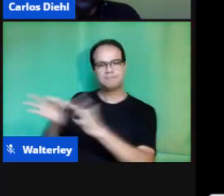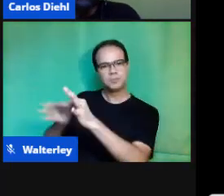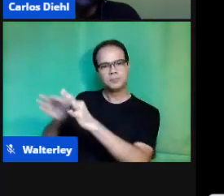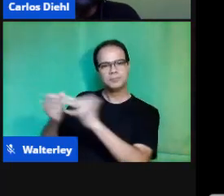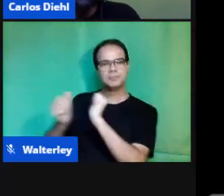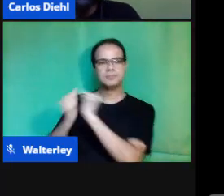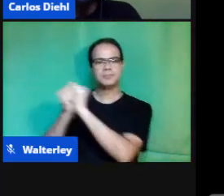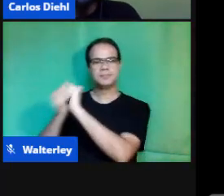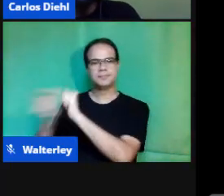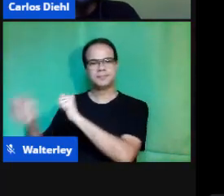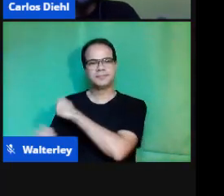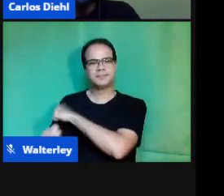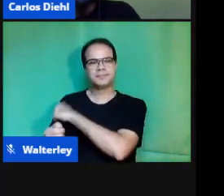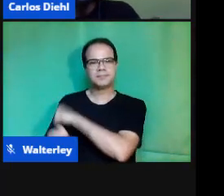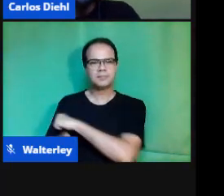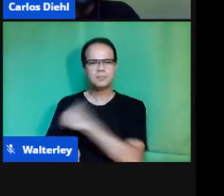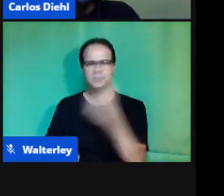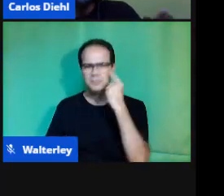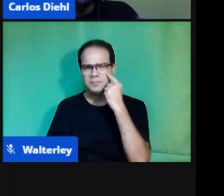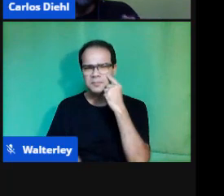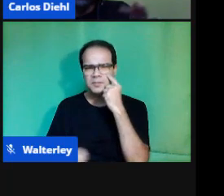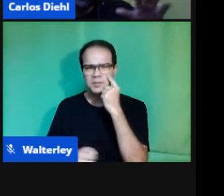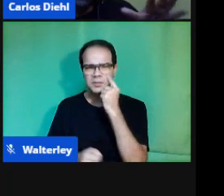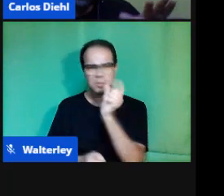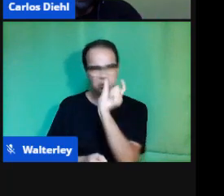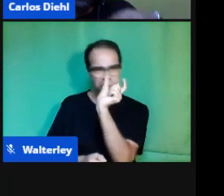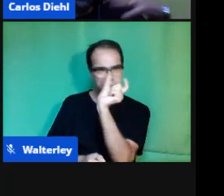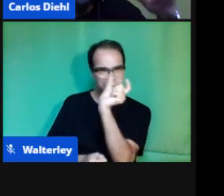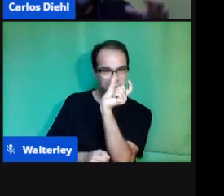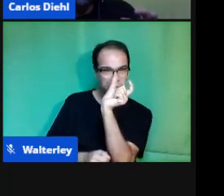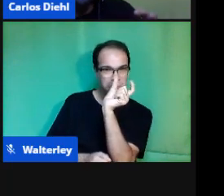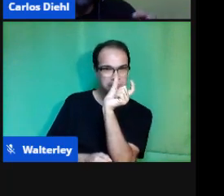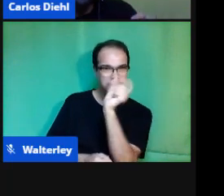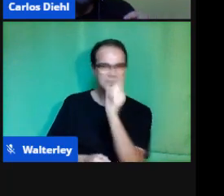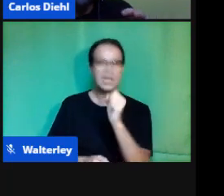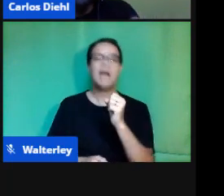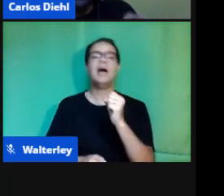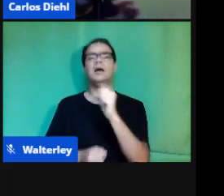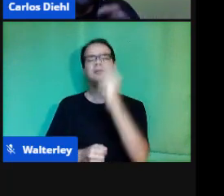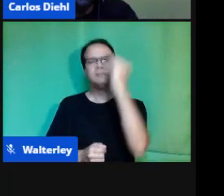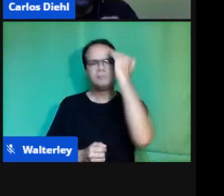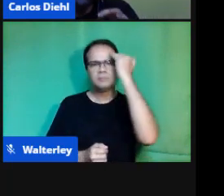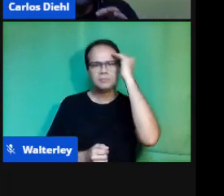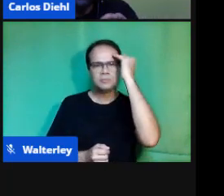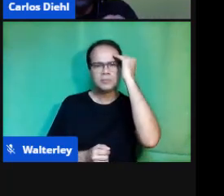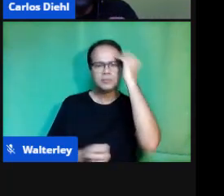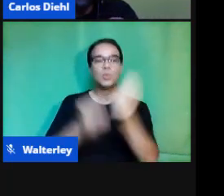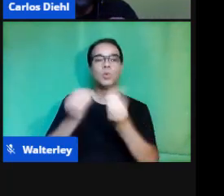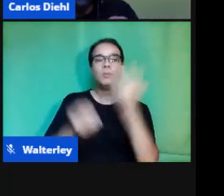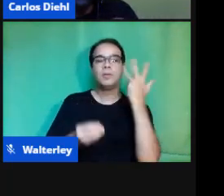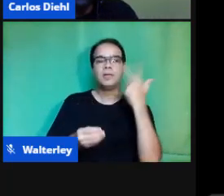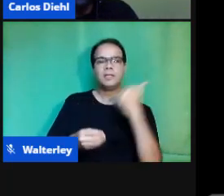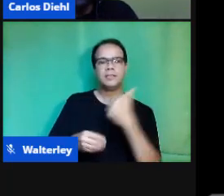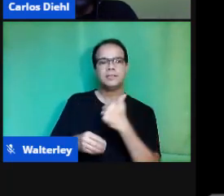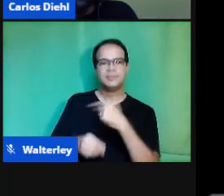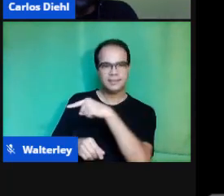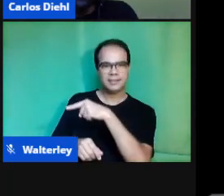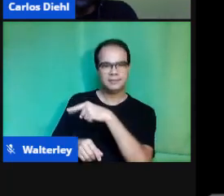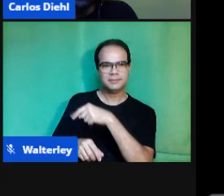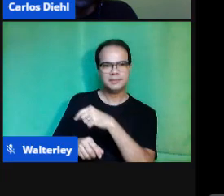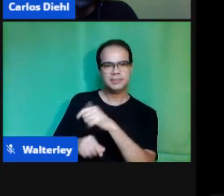ver um trechinho para ver como que é fácil, como que é uma possibilidade de trabalhar com crianças pequenas.